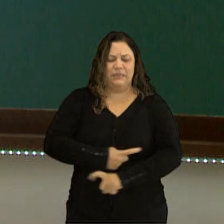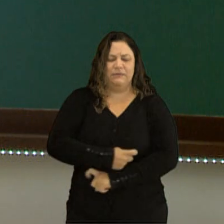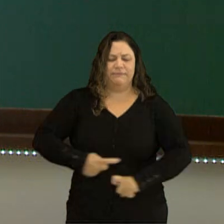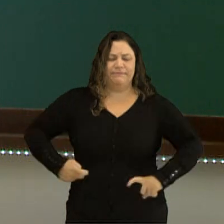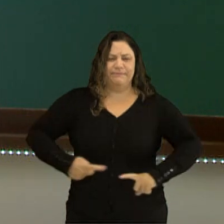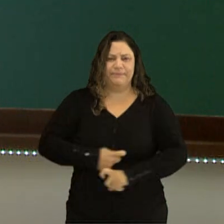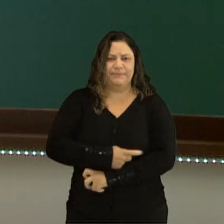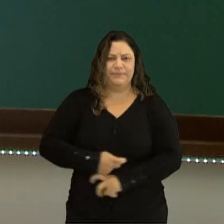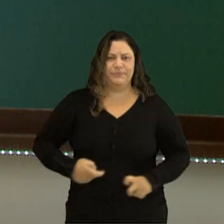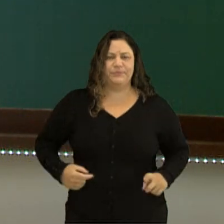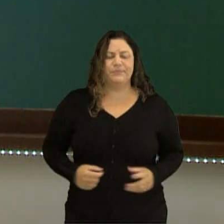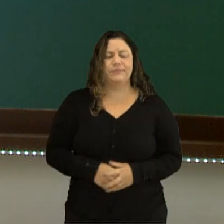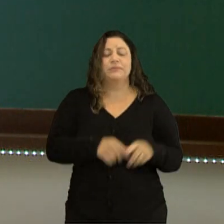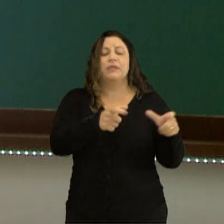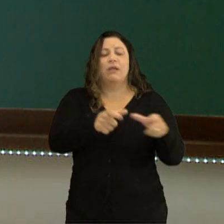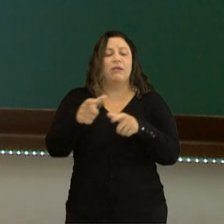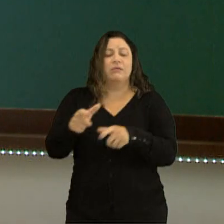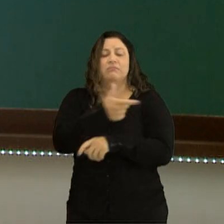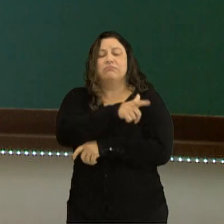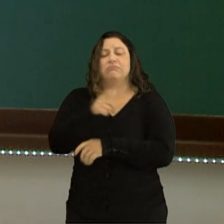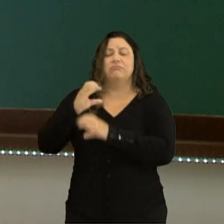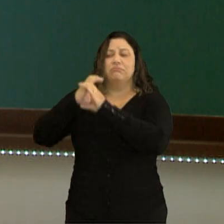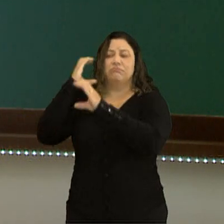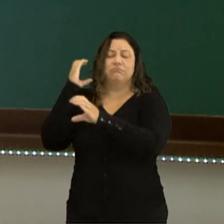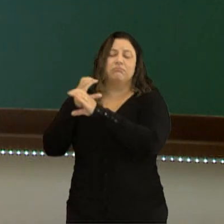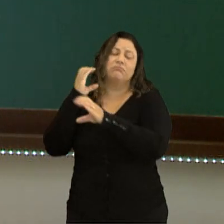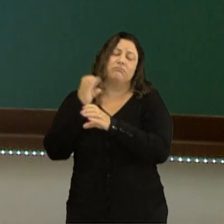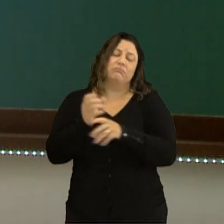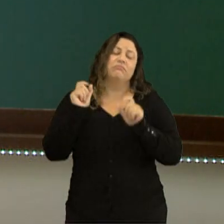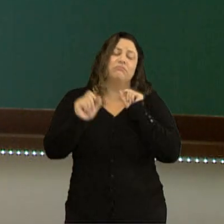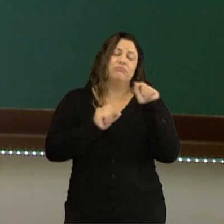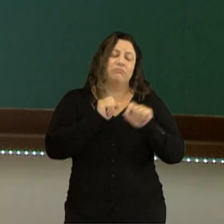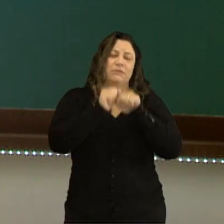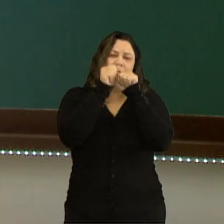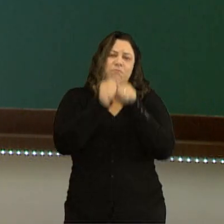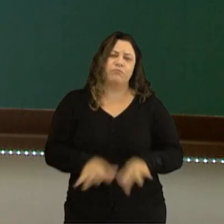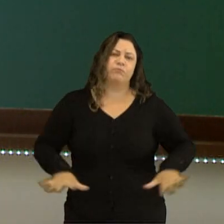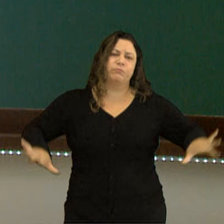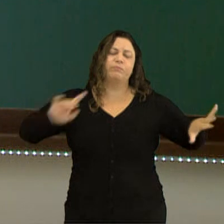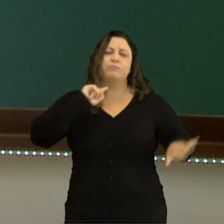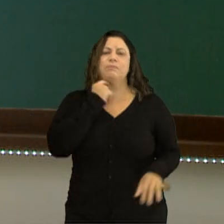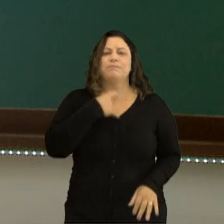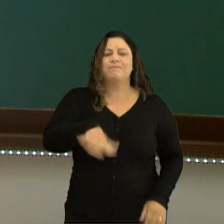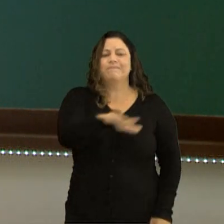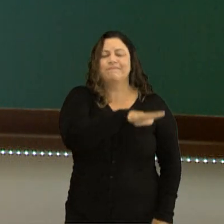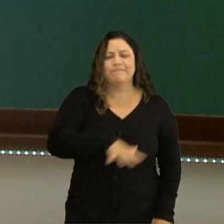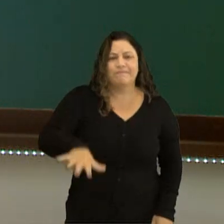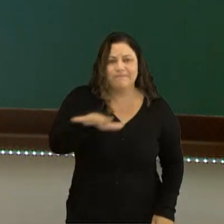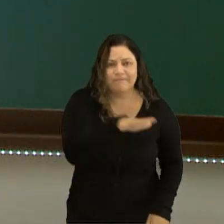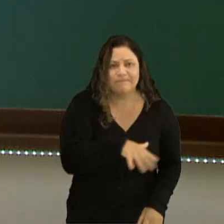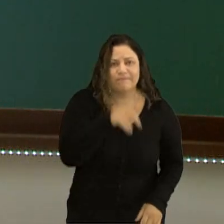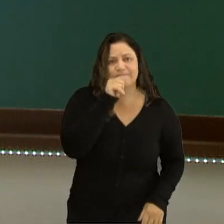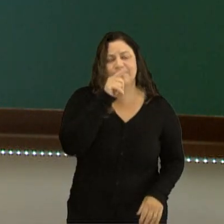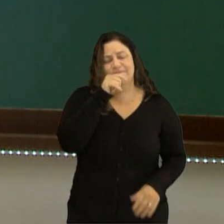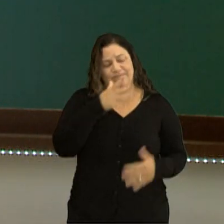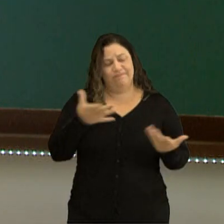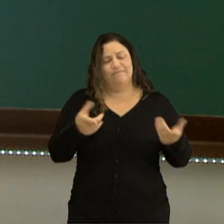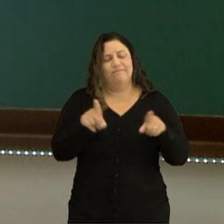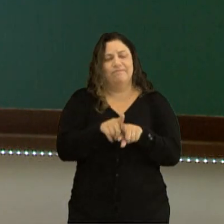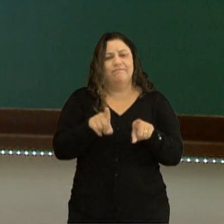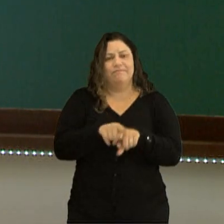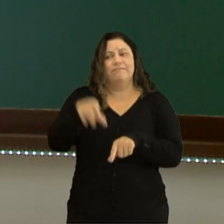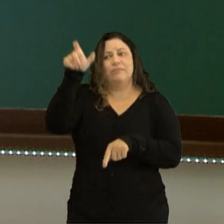locais sem saneamento básico adequado, essas fezes vão contaminar o solo e a água. Então, a transmissão do parasita ocorre quando uma